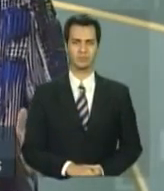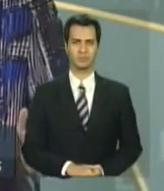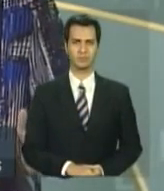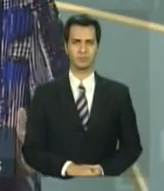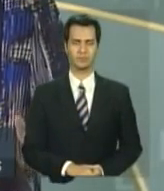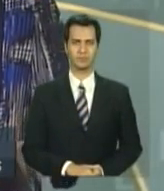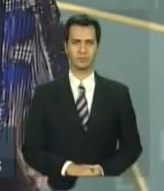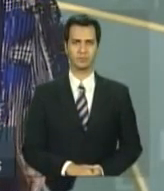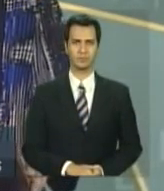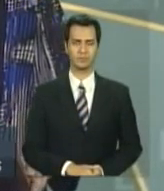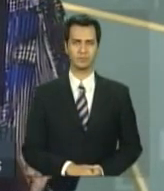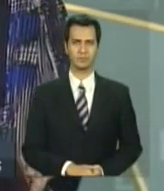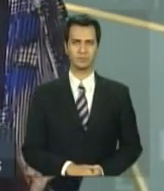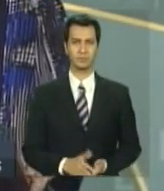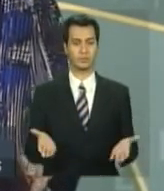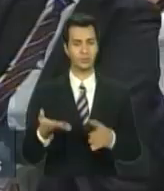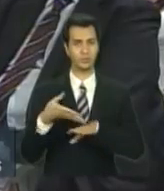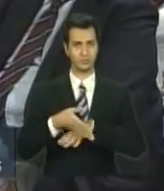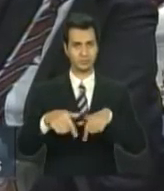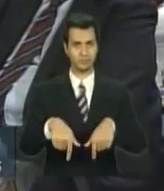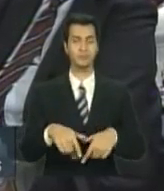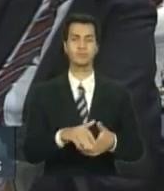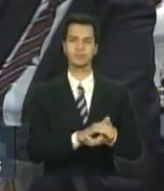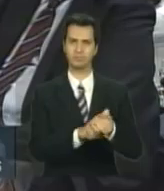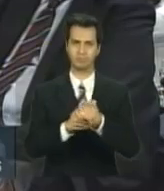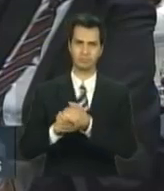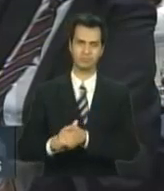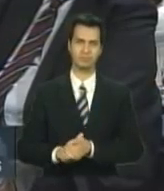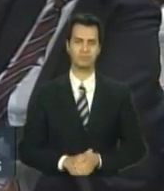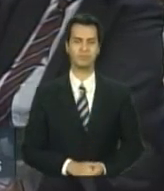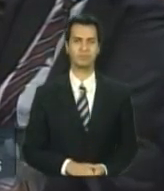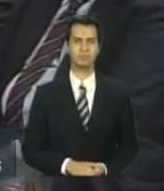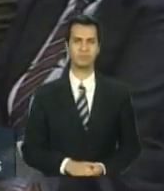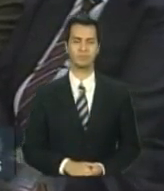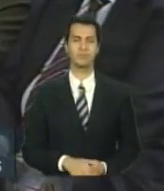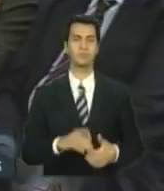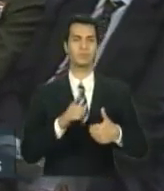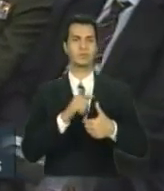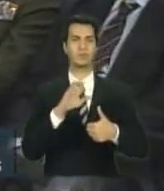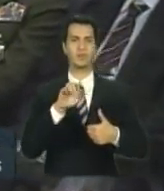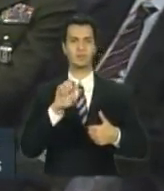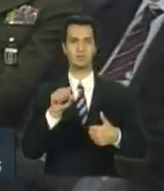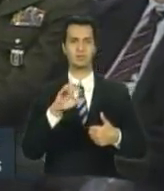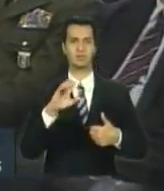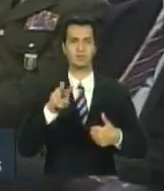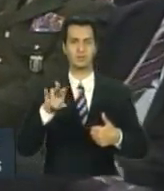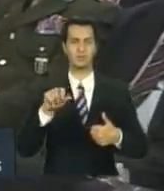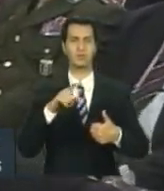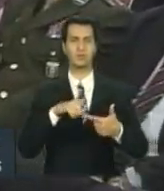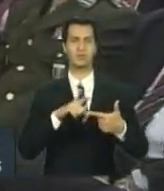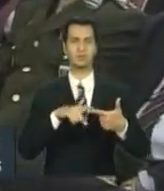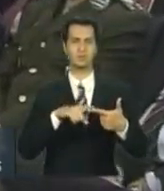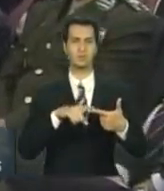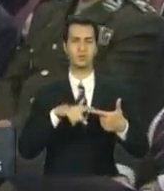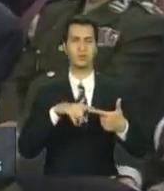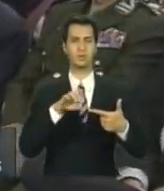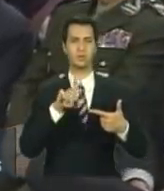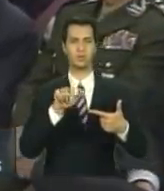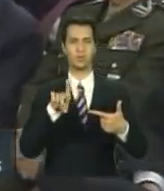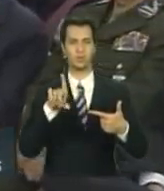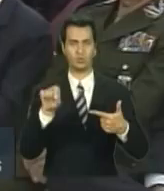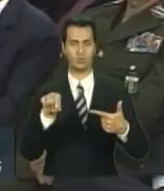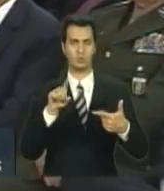Estado que comparecem a essa posse. Da Casa Civil, Gleice Hoffmann, da Justiça, Zé